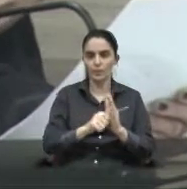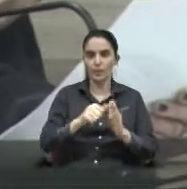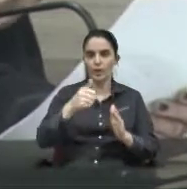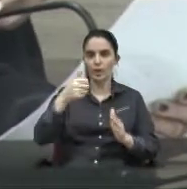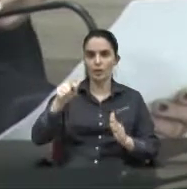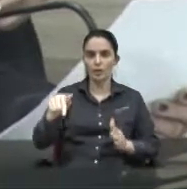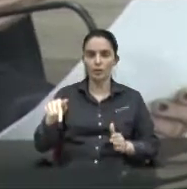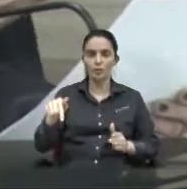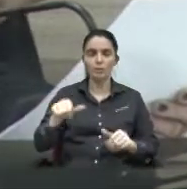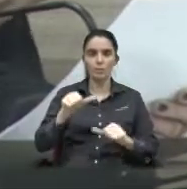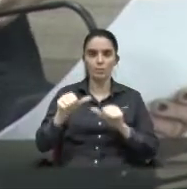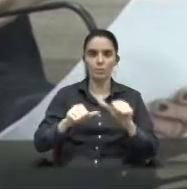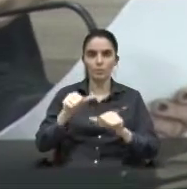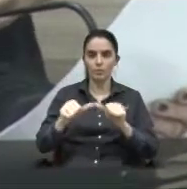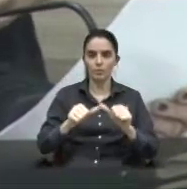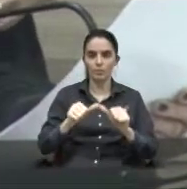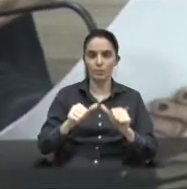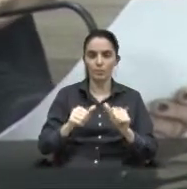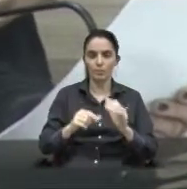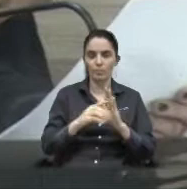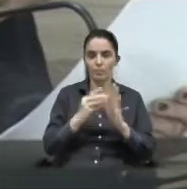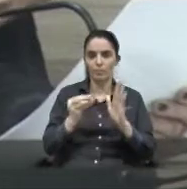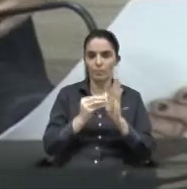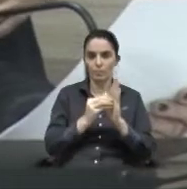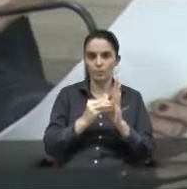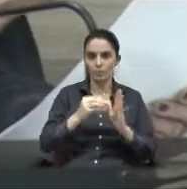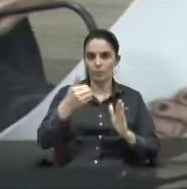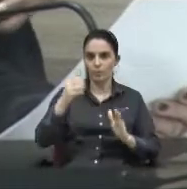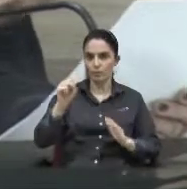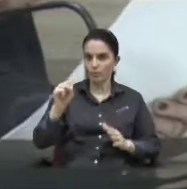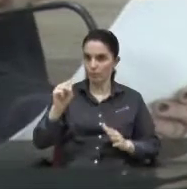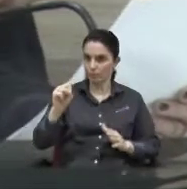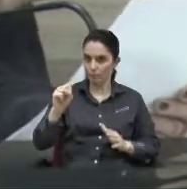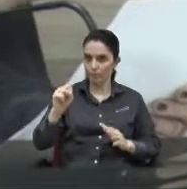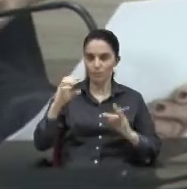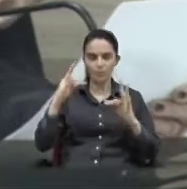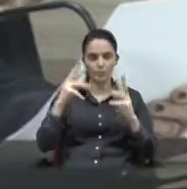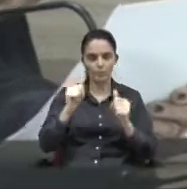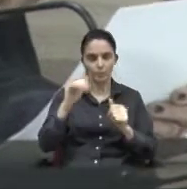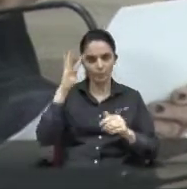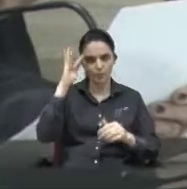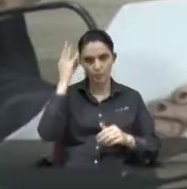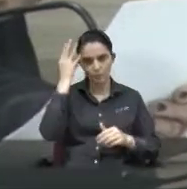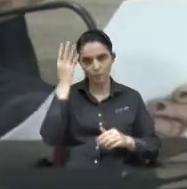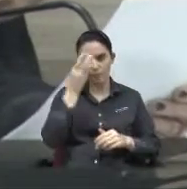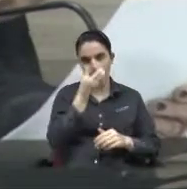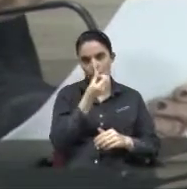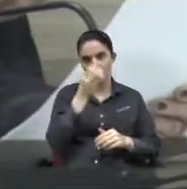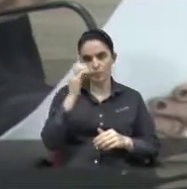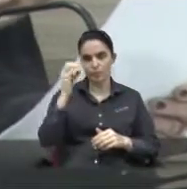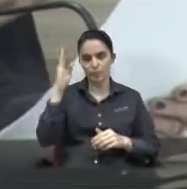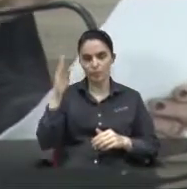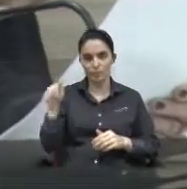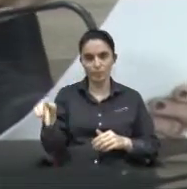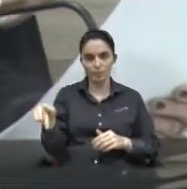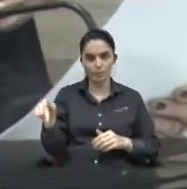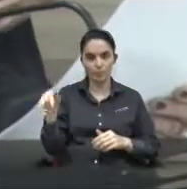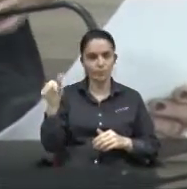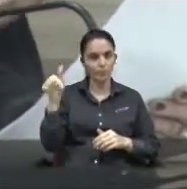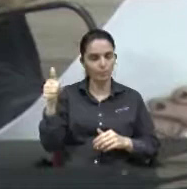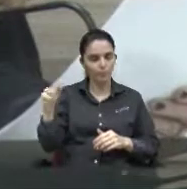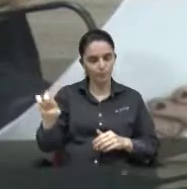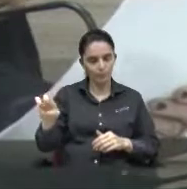17 e modifica o caput do artigo 18, todos da resolução número 600/15, para